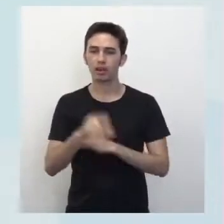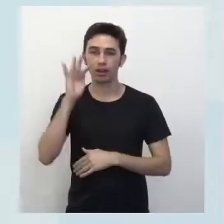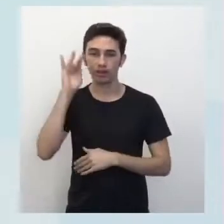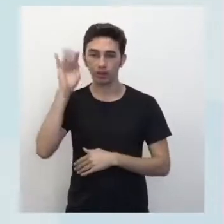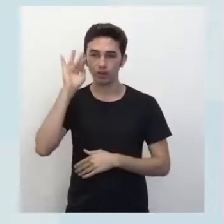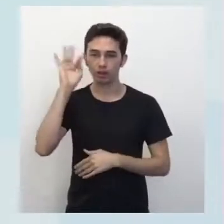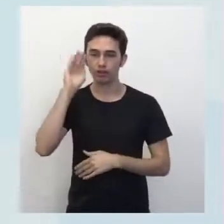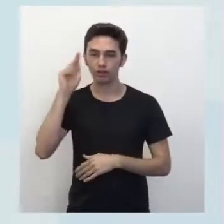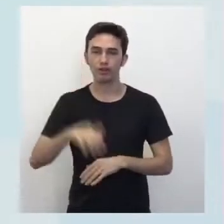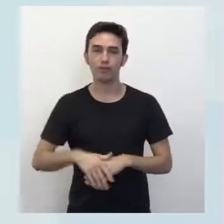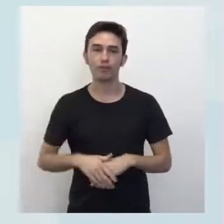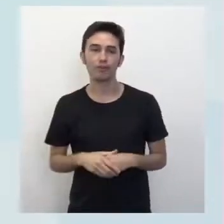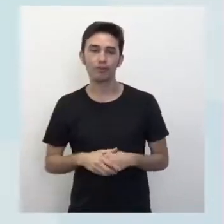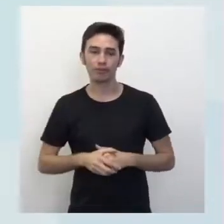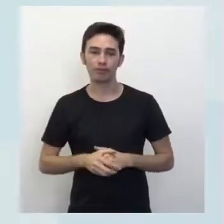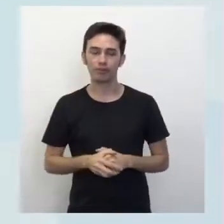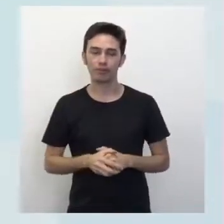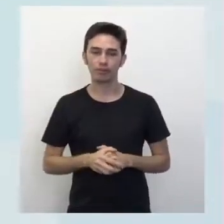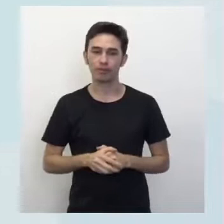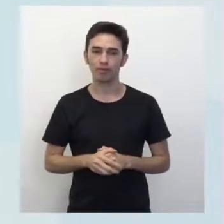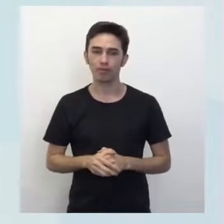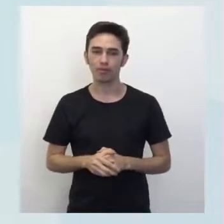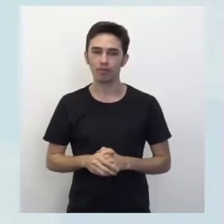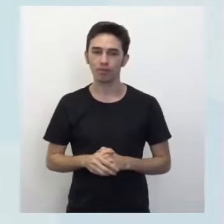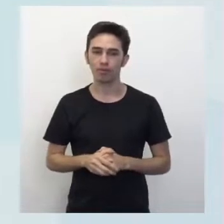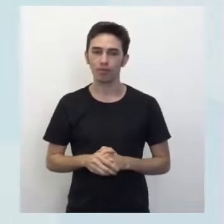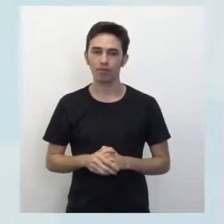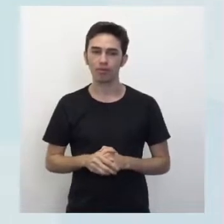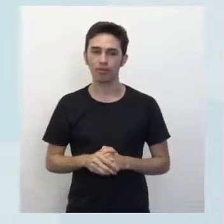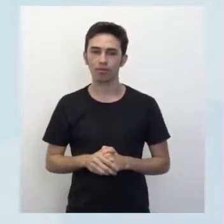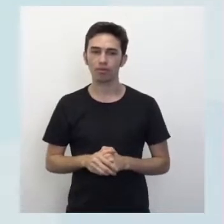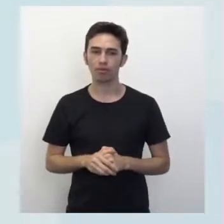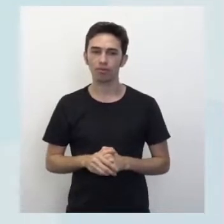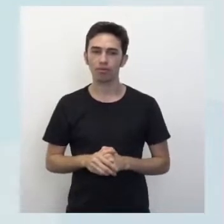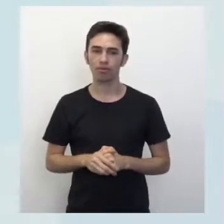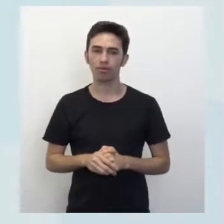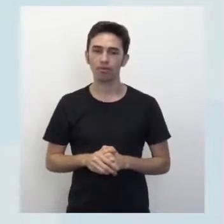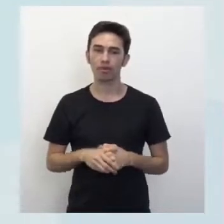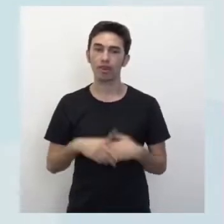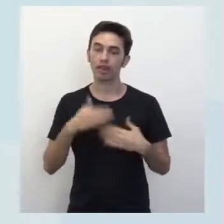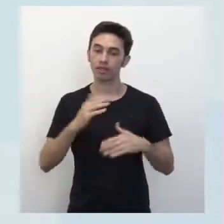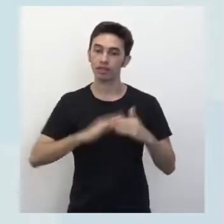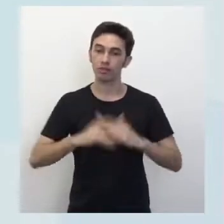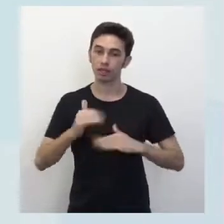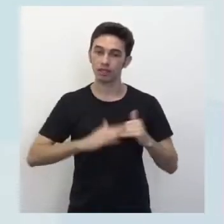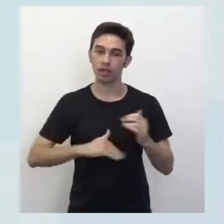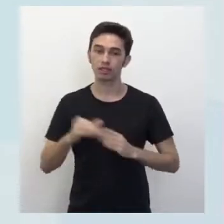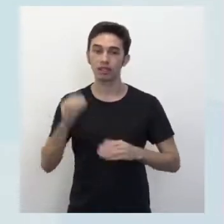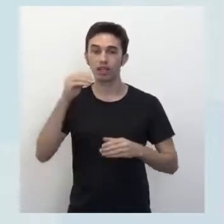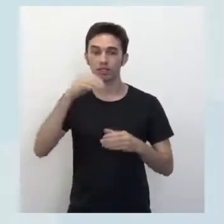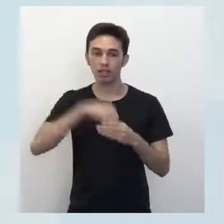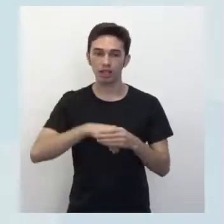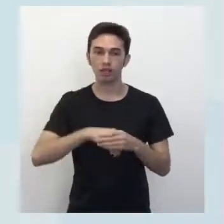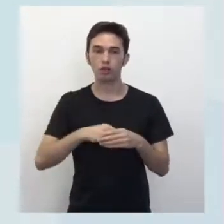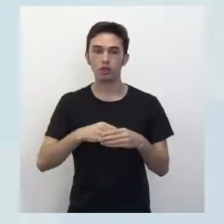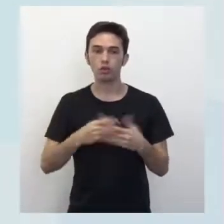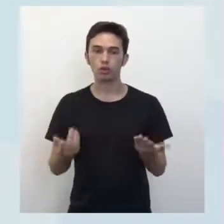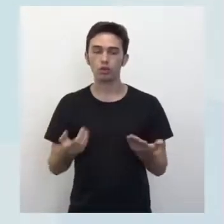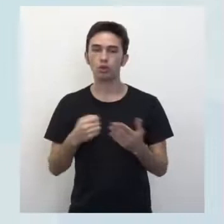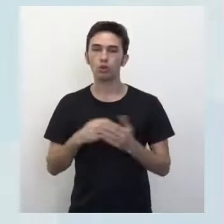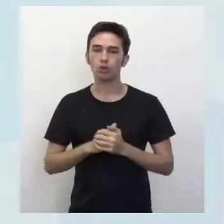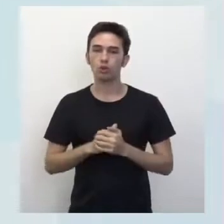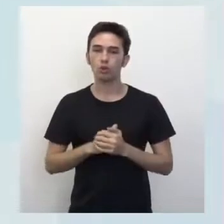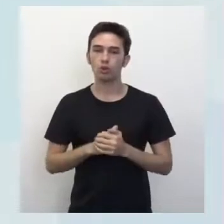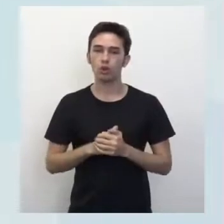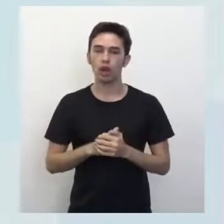de liberdade com base em algumas teorias filosóficas. E esta habilidade está dentro do conteúdo, dentro do assunto da filosofia do